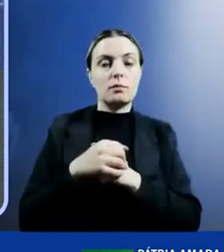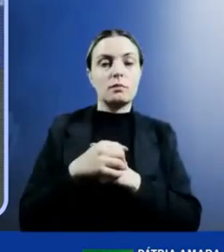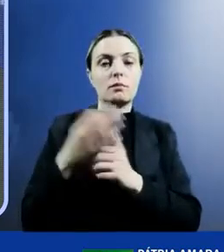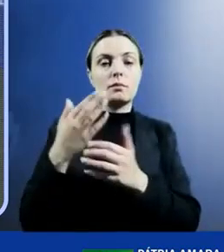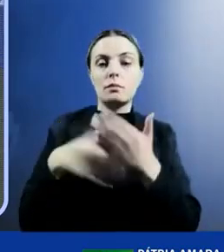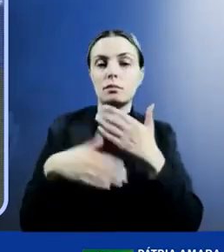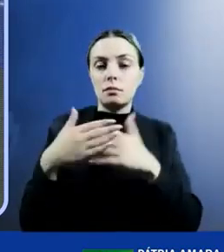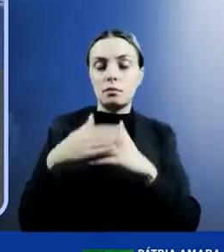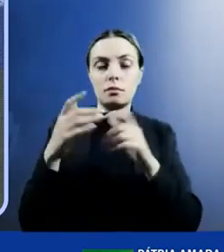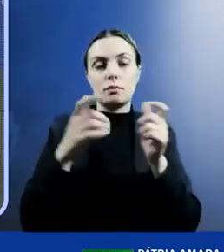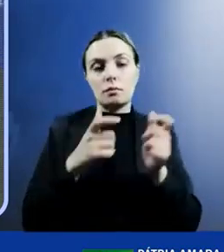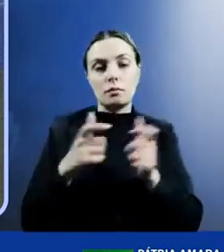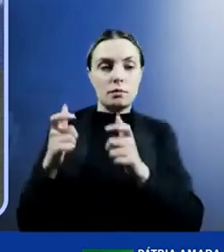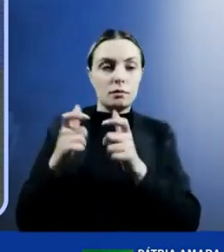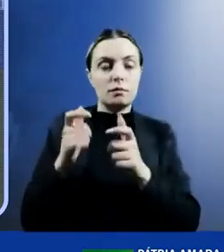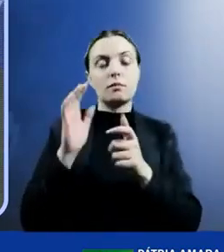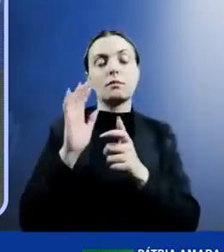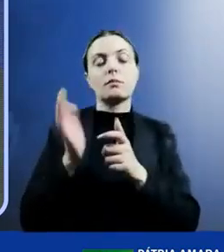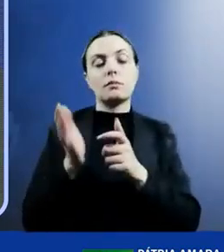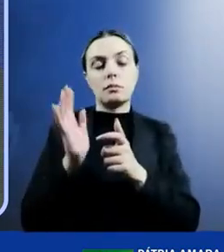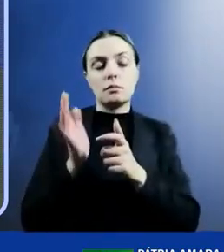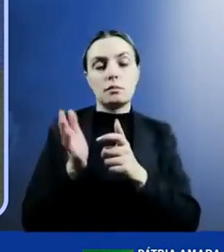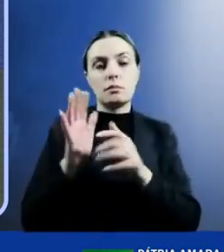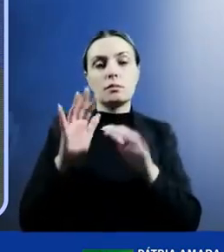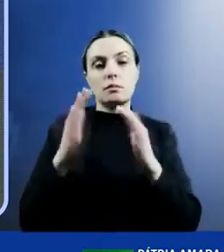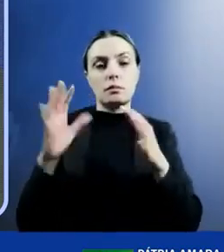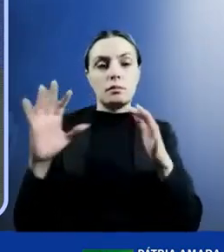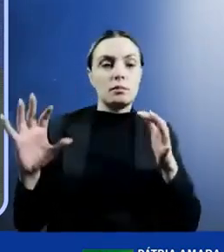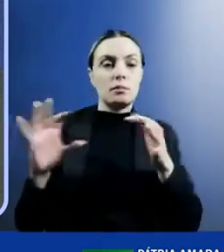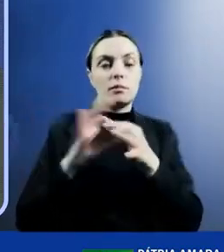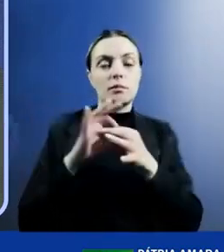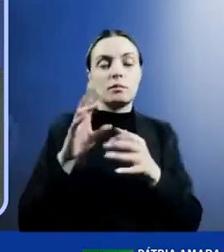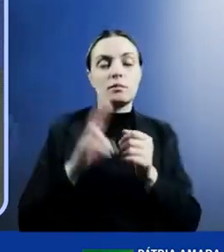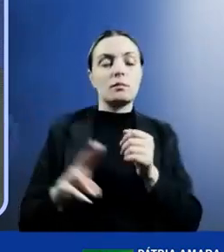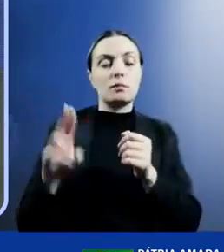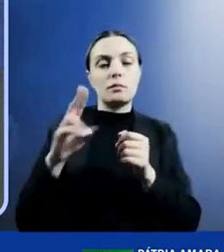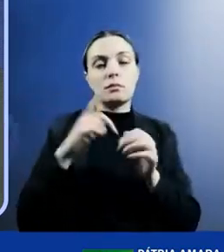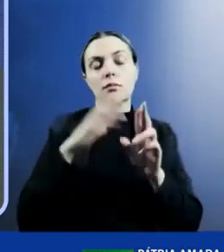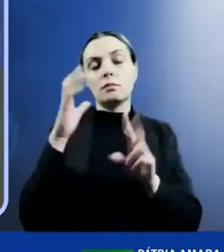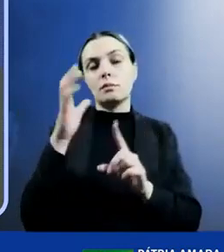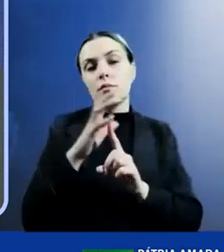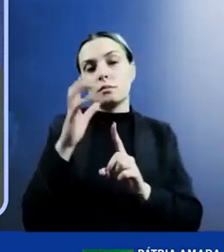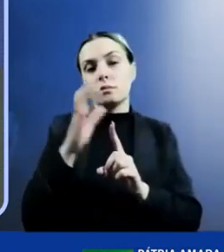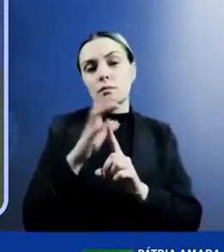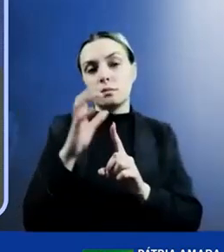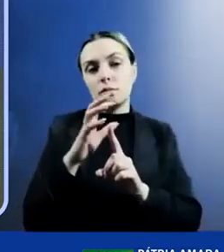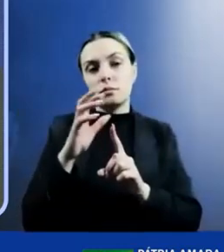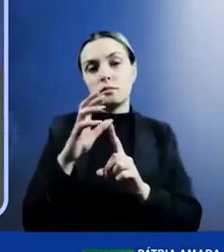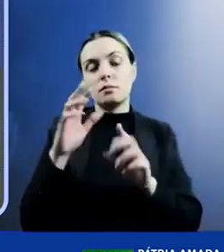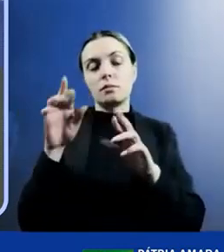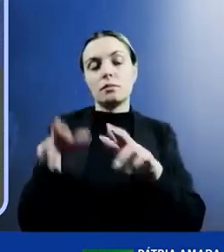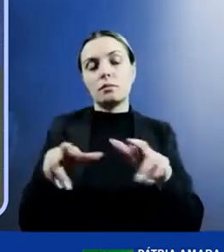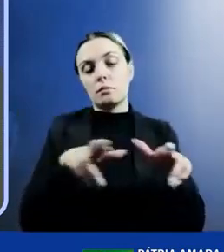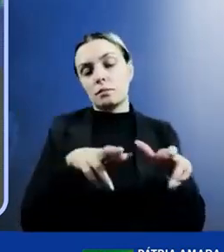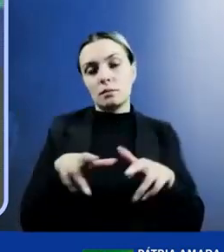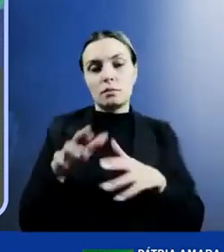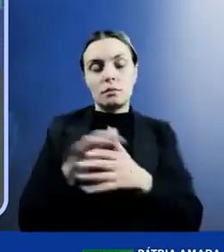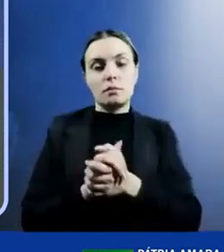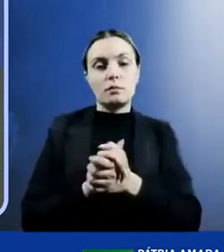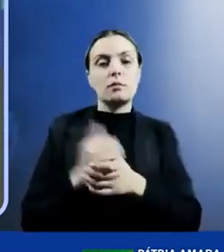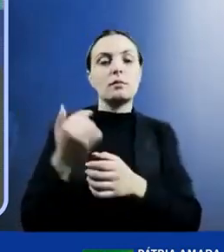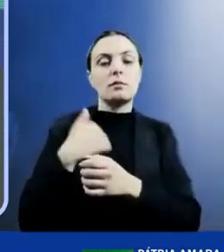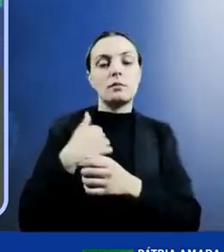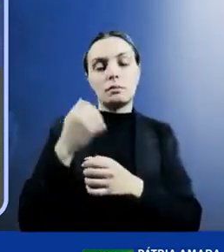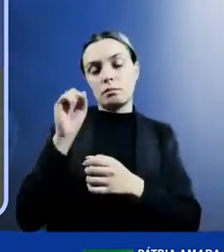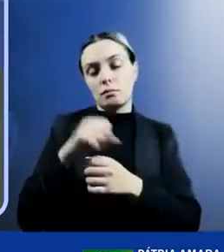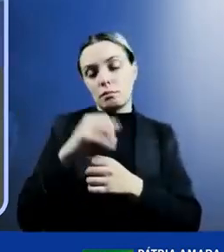já outorgados, quando implementados, isso vai impactar por demais a nossa região. Então, eu entendo que